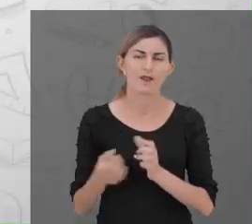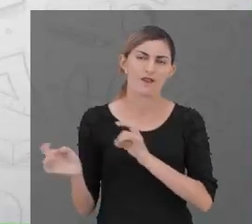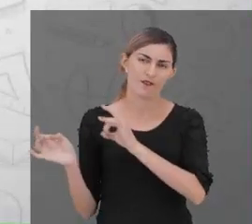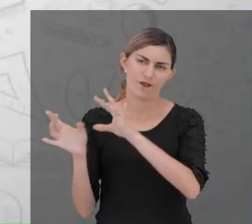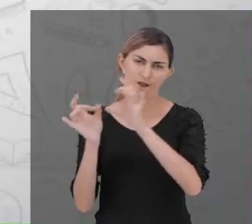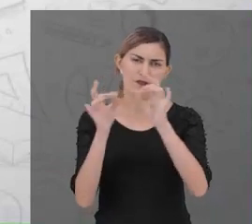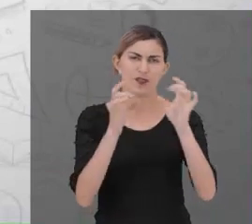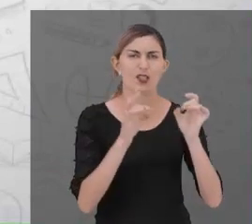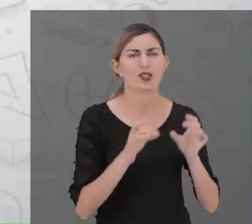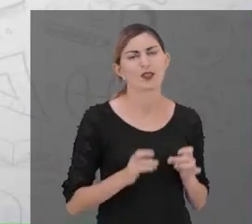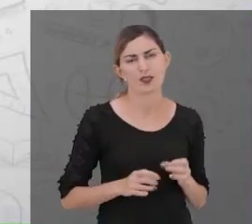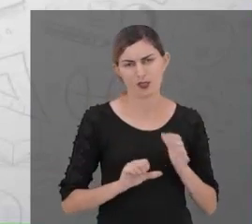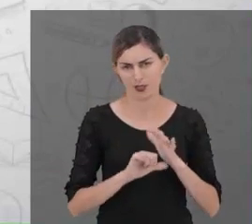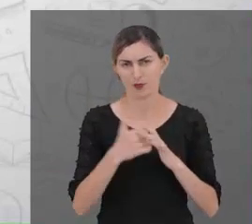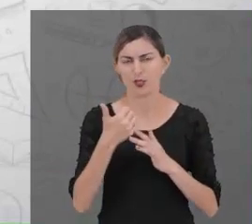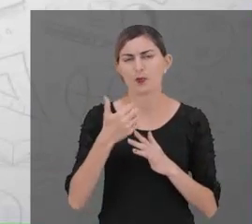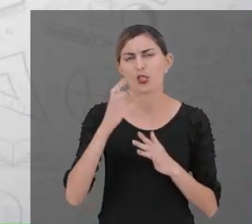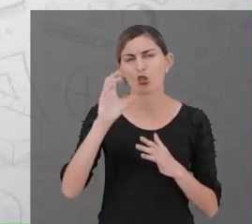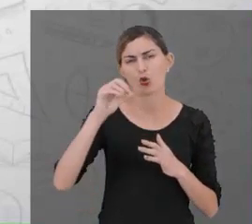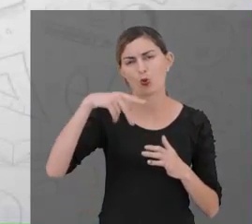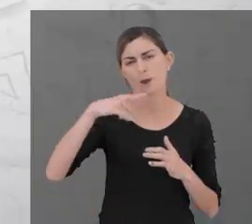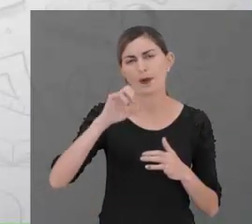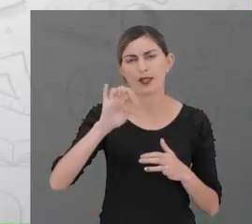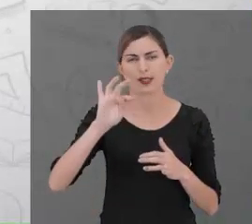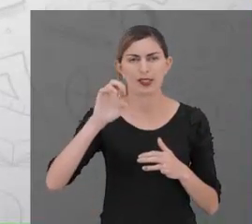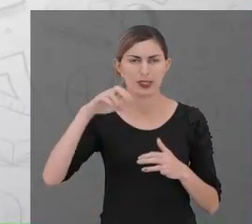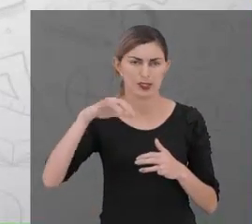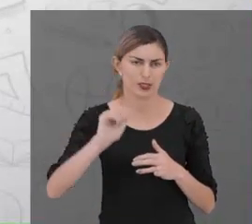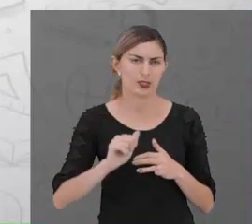banco de dados vendas que nós tivemos na primeira